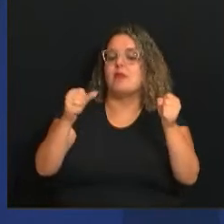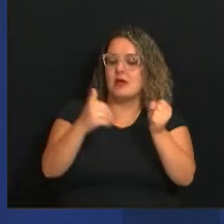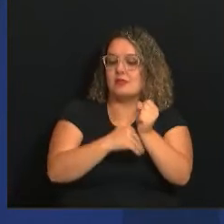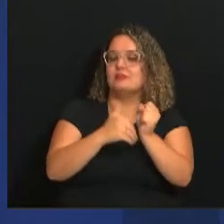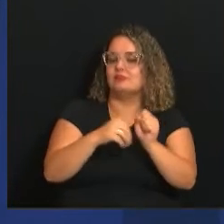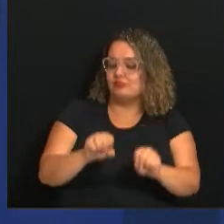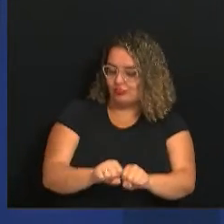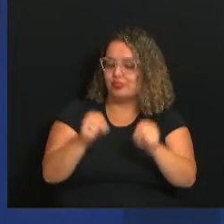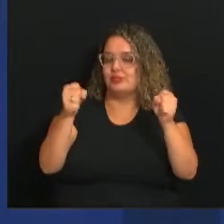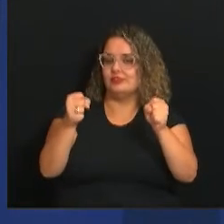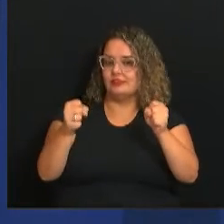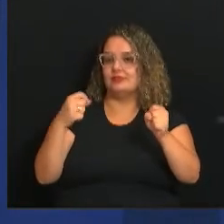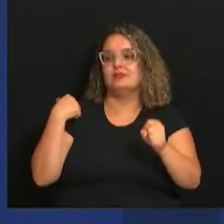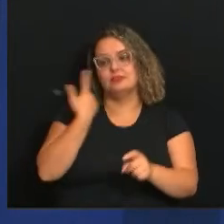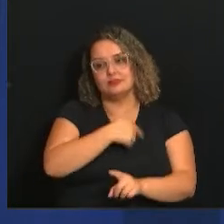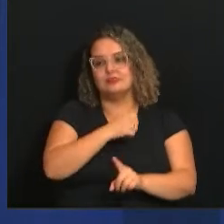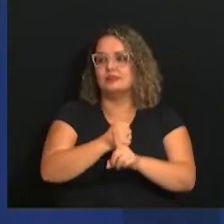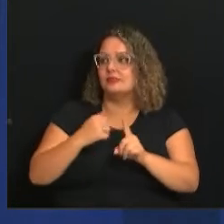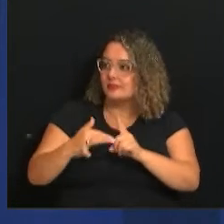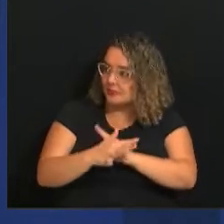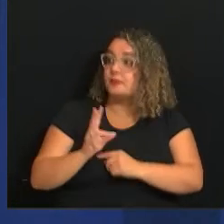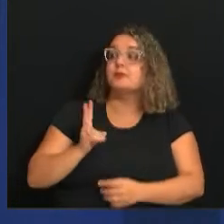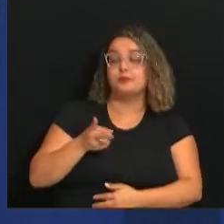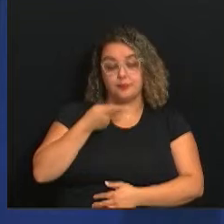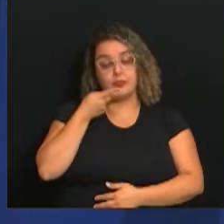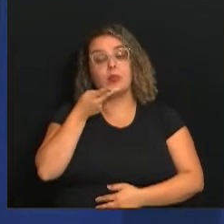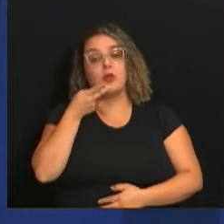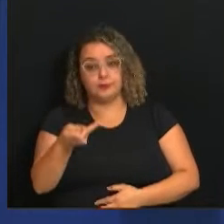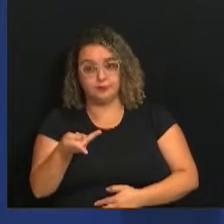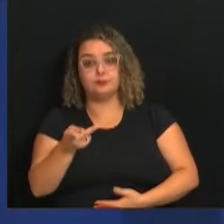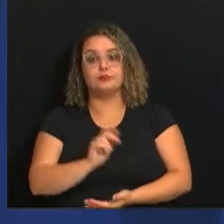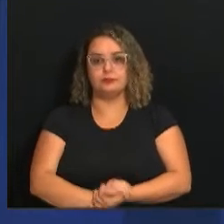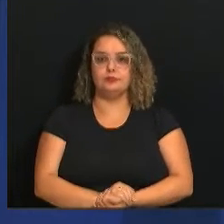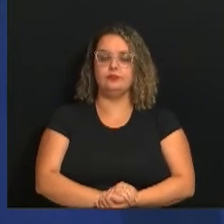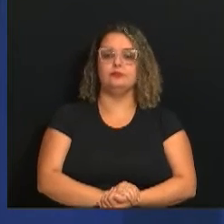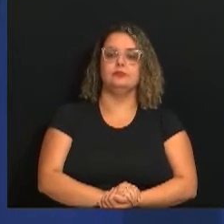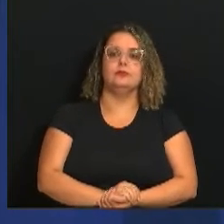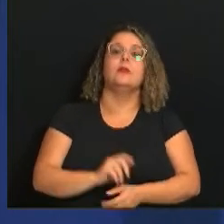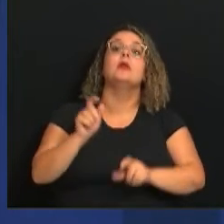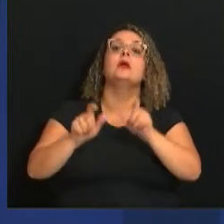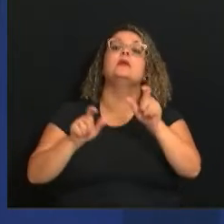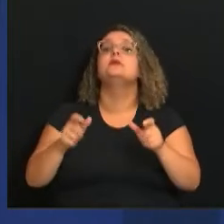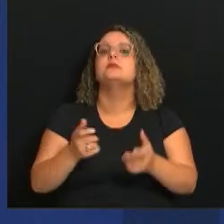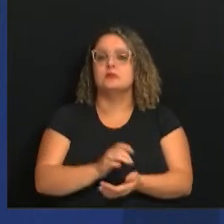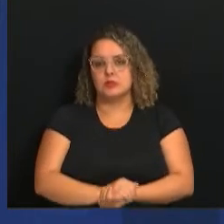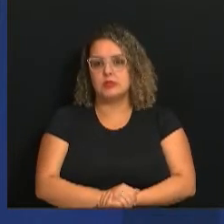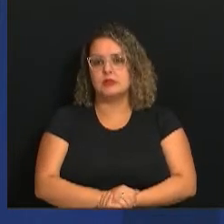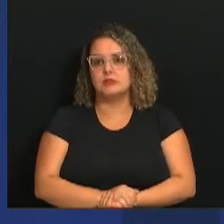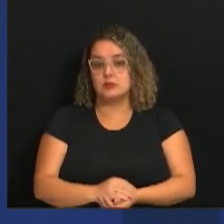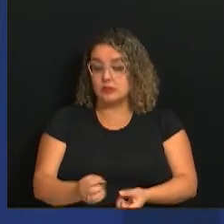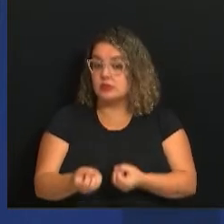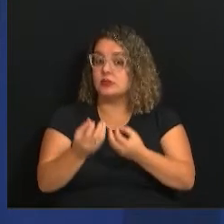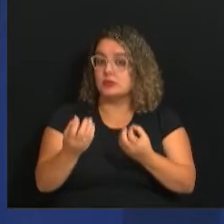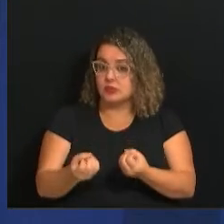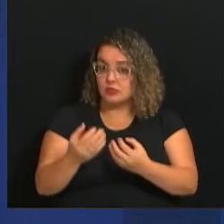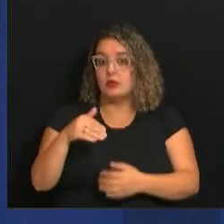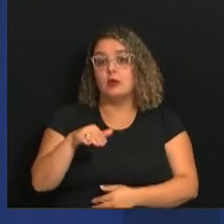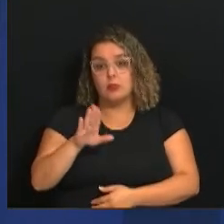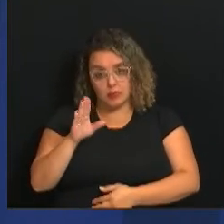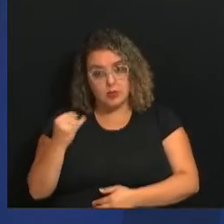referente a esses transtornos é muito séria, abala muitas pessoas, abala muitas